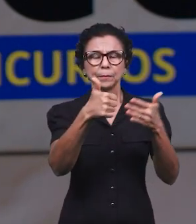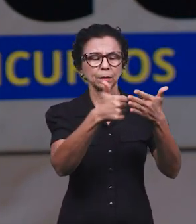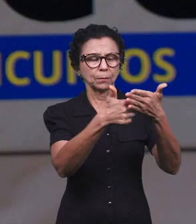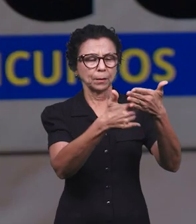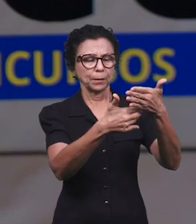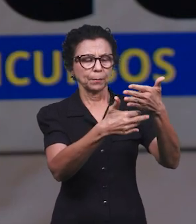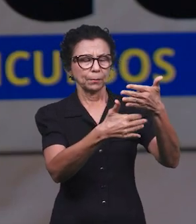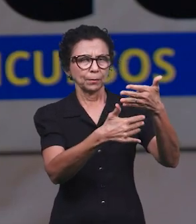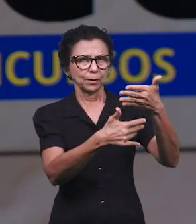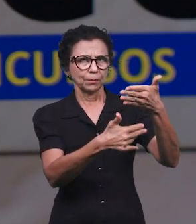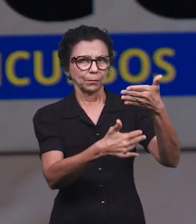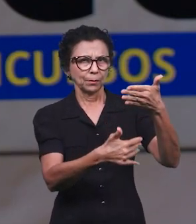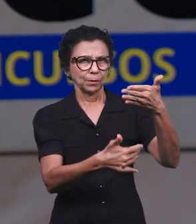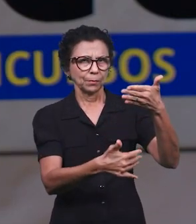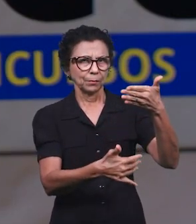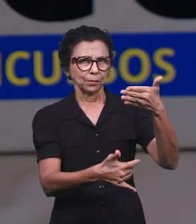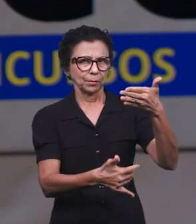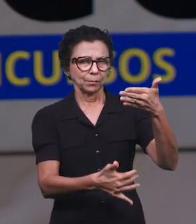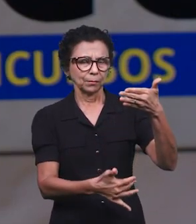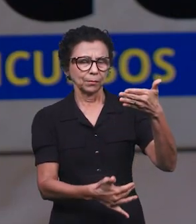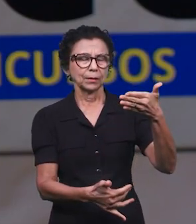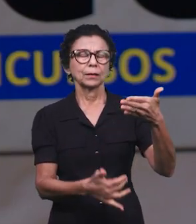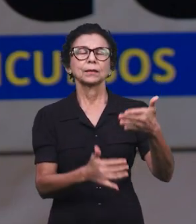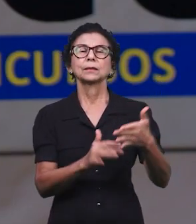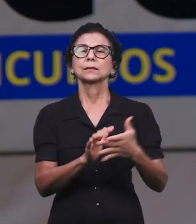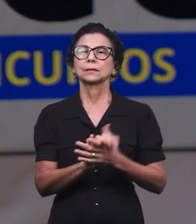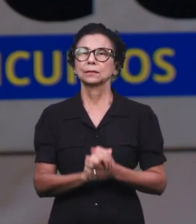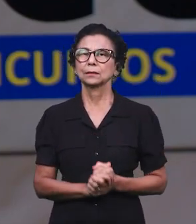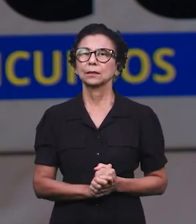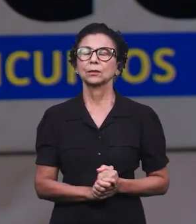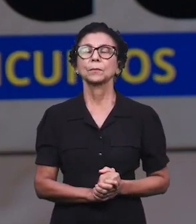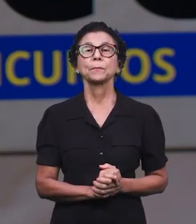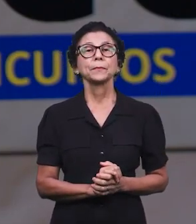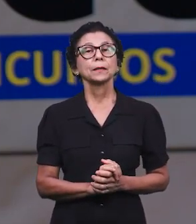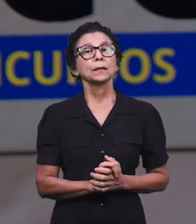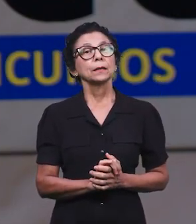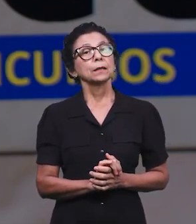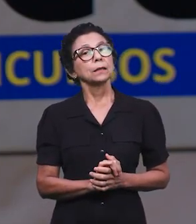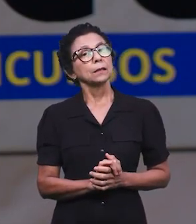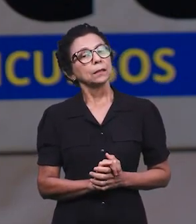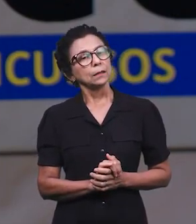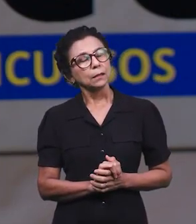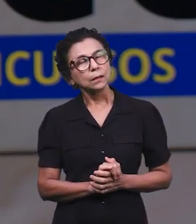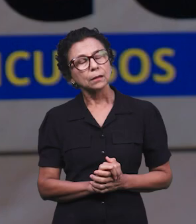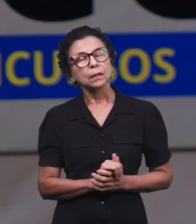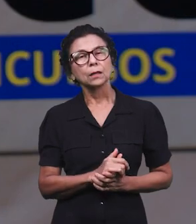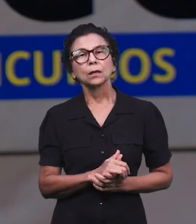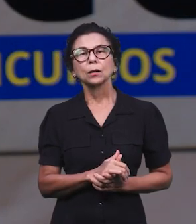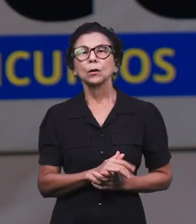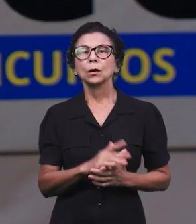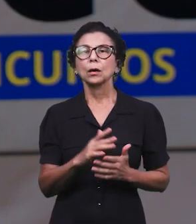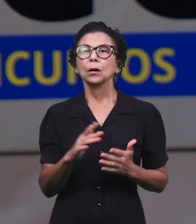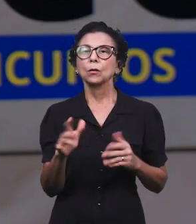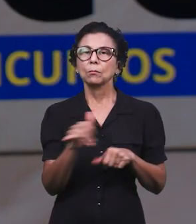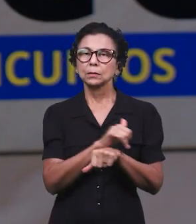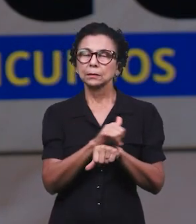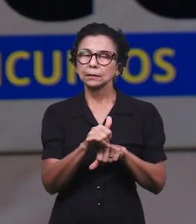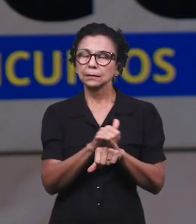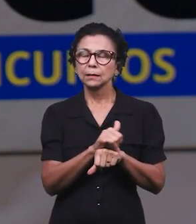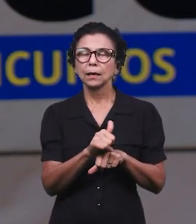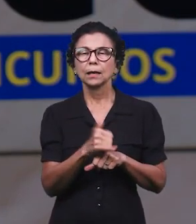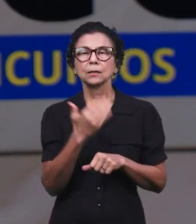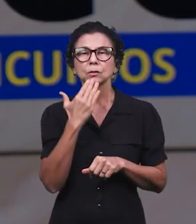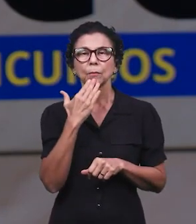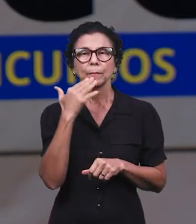matérias, depois a gente estuda outras, tá certo? Você tem essa proximidade maior com o professor, com